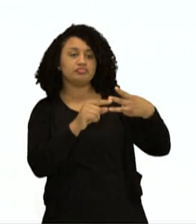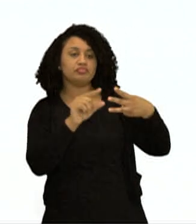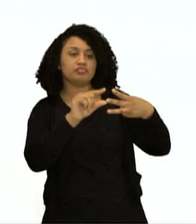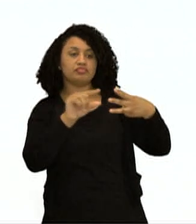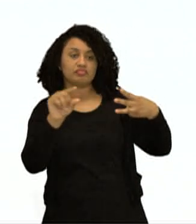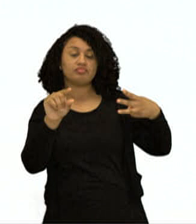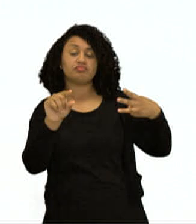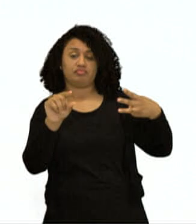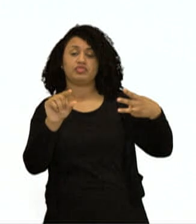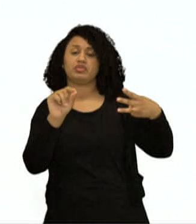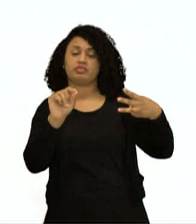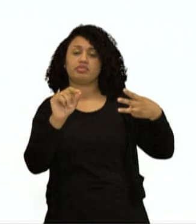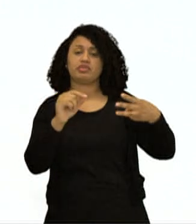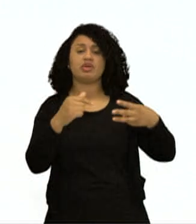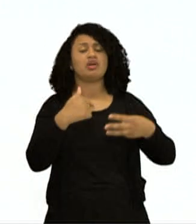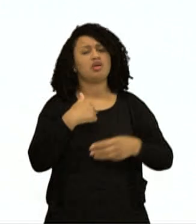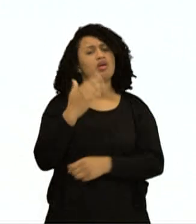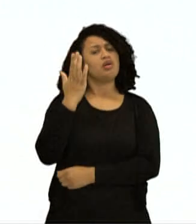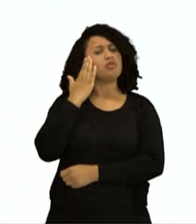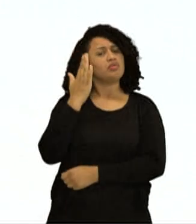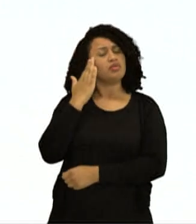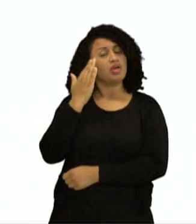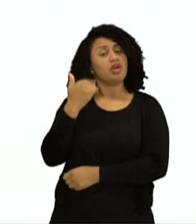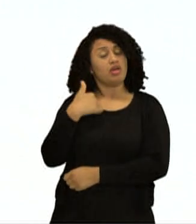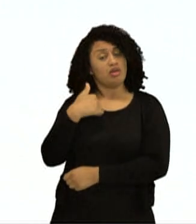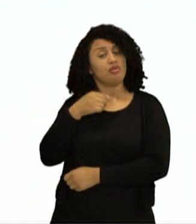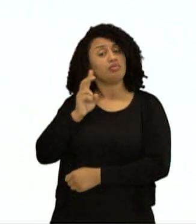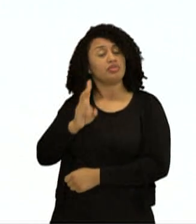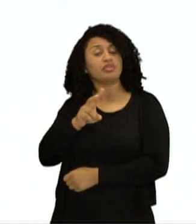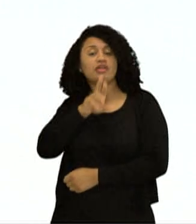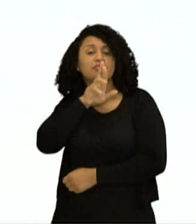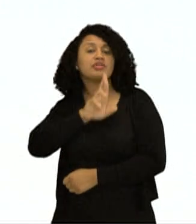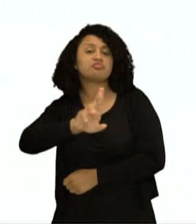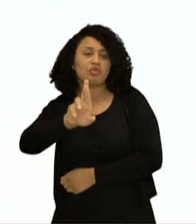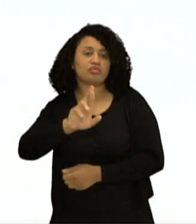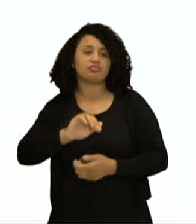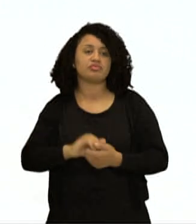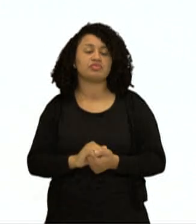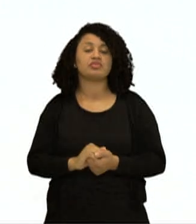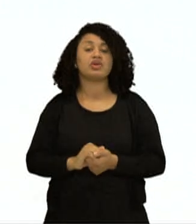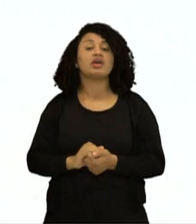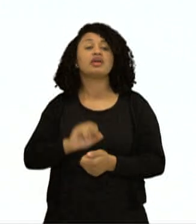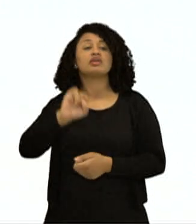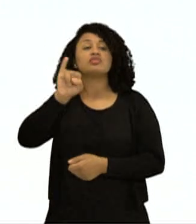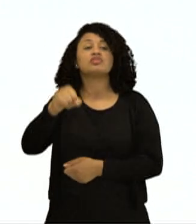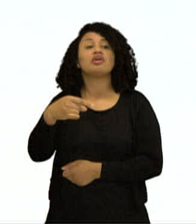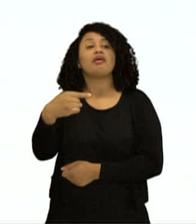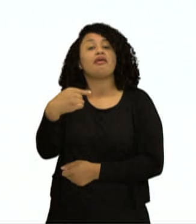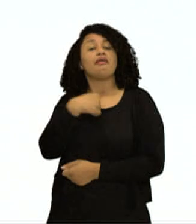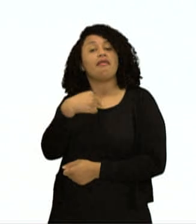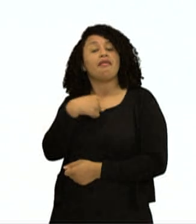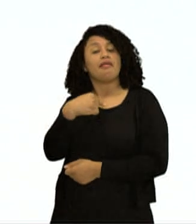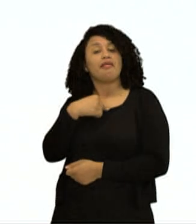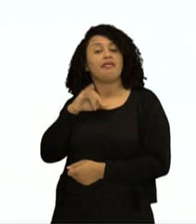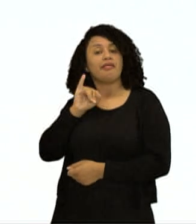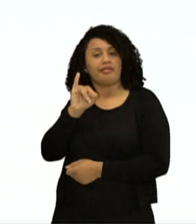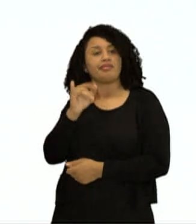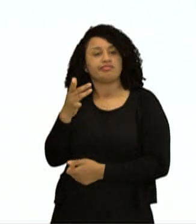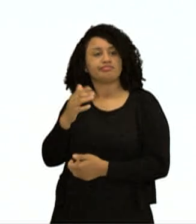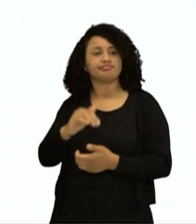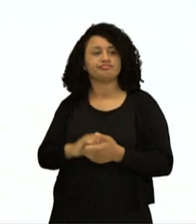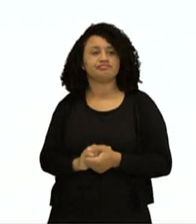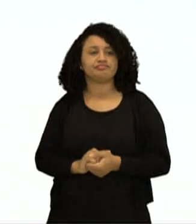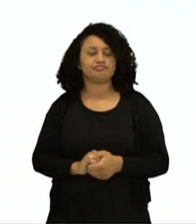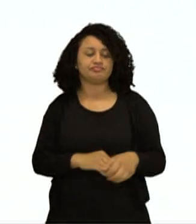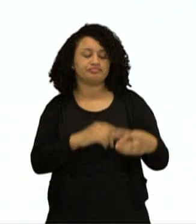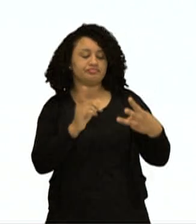I always answer. Eu sempre respondo. Sujeito, eu. And don't call him that.